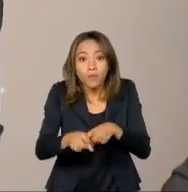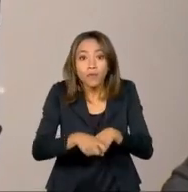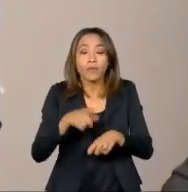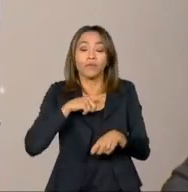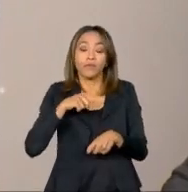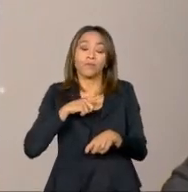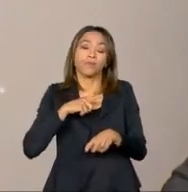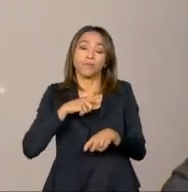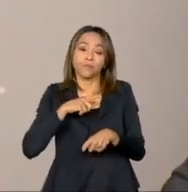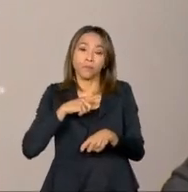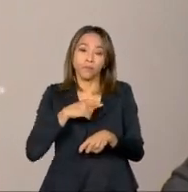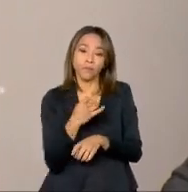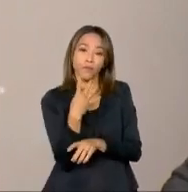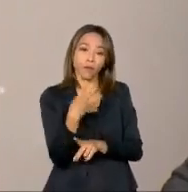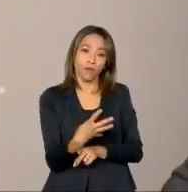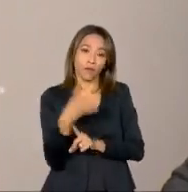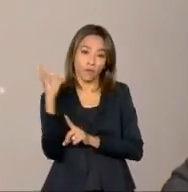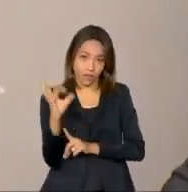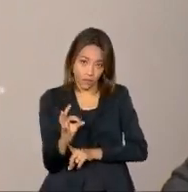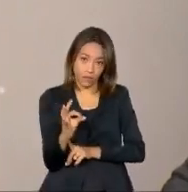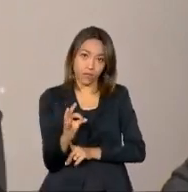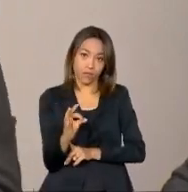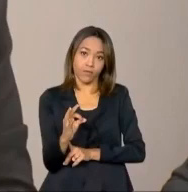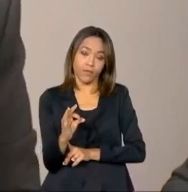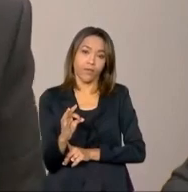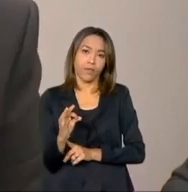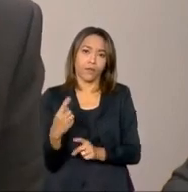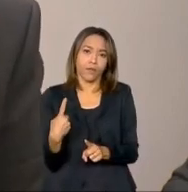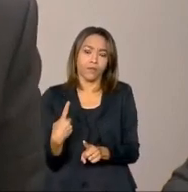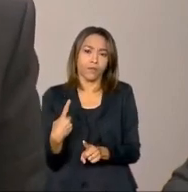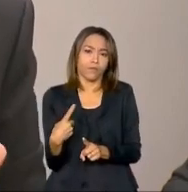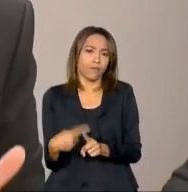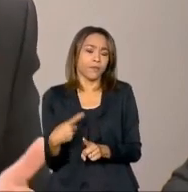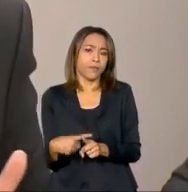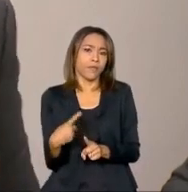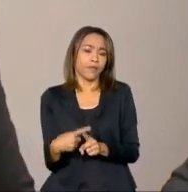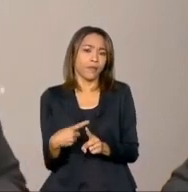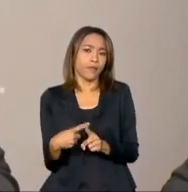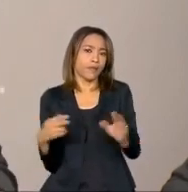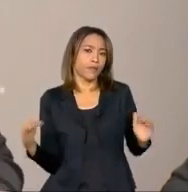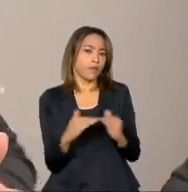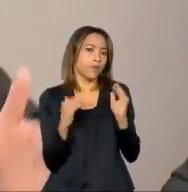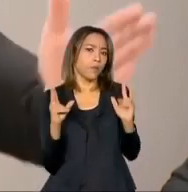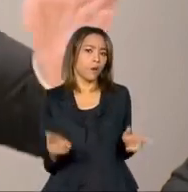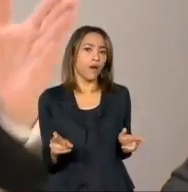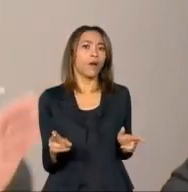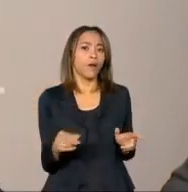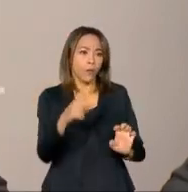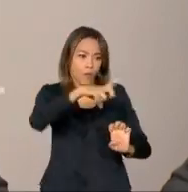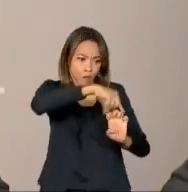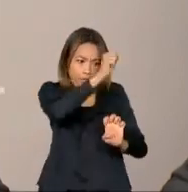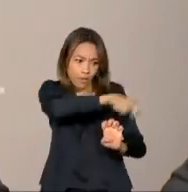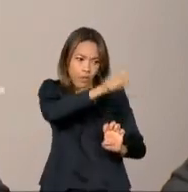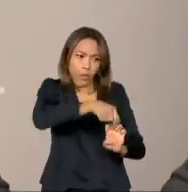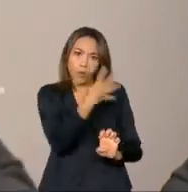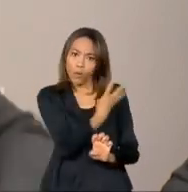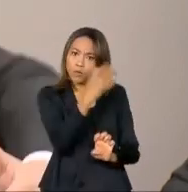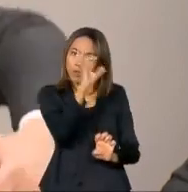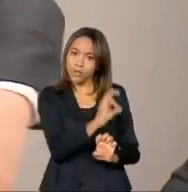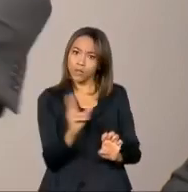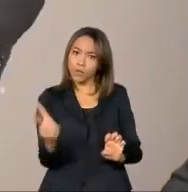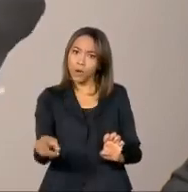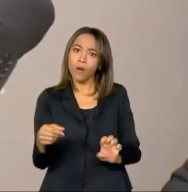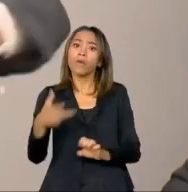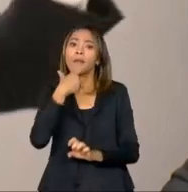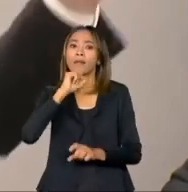benefício de ter 4% sem Selic, por que que o pequeno empreendedor não pode ter 4% sem Selic? Arruma dinheiro a 5% sem Selic, você vai ver